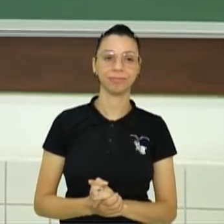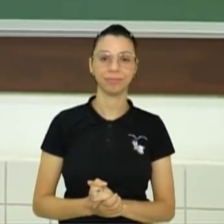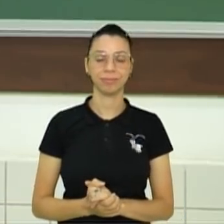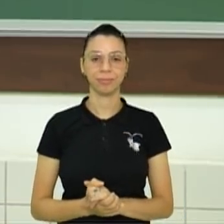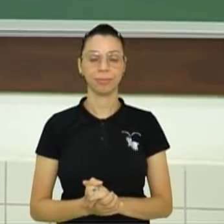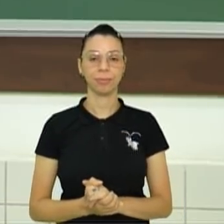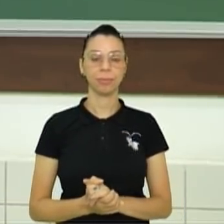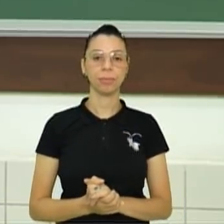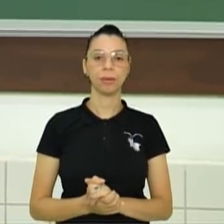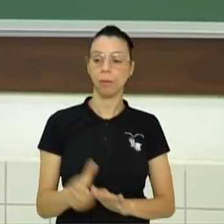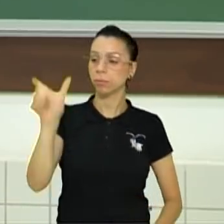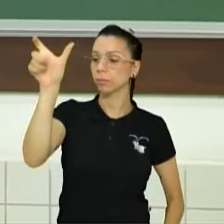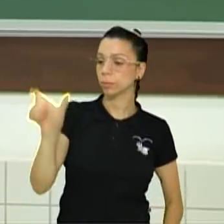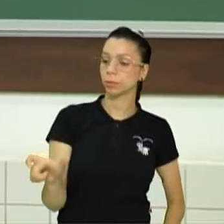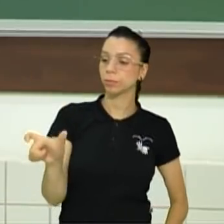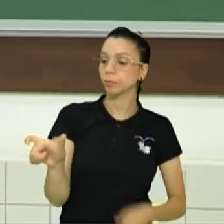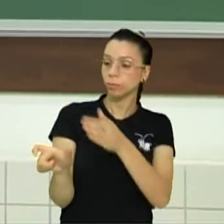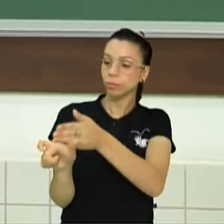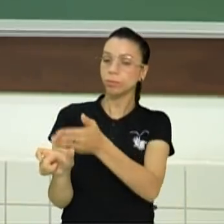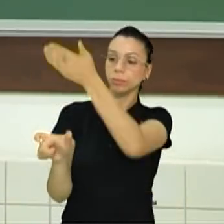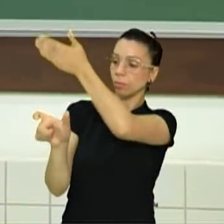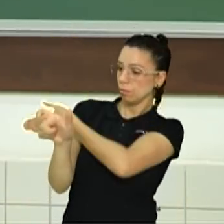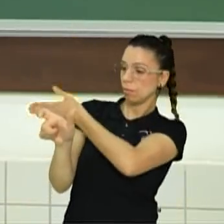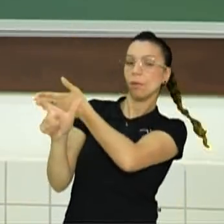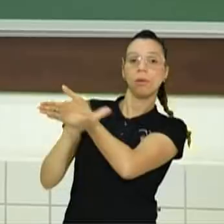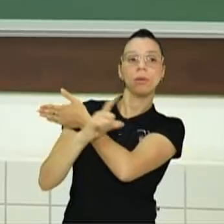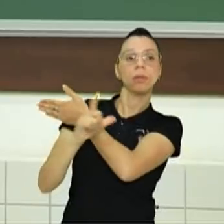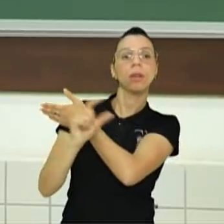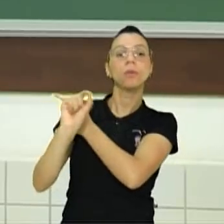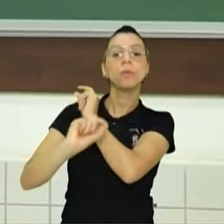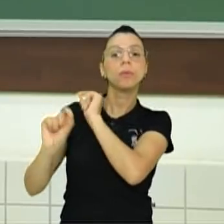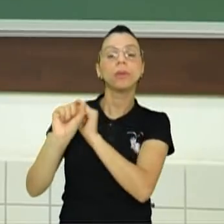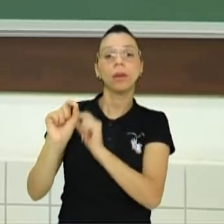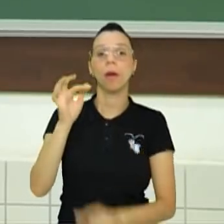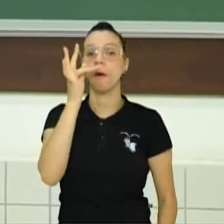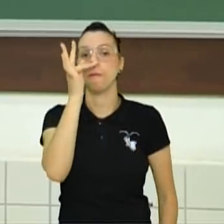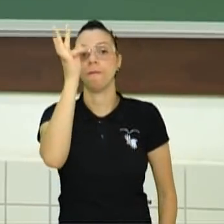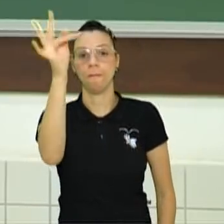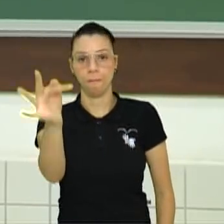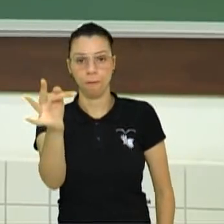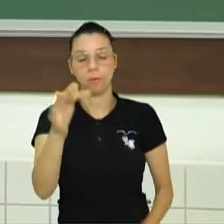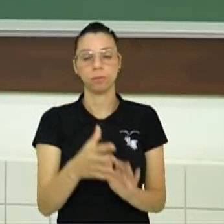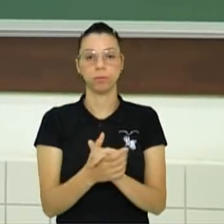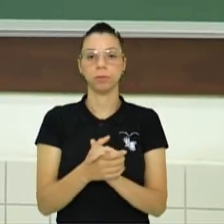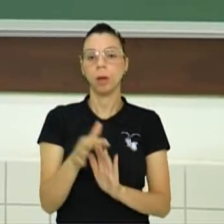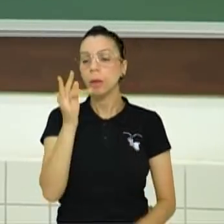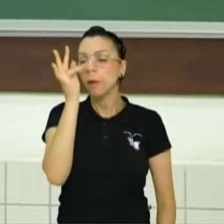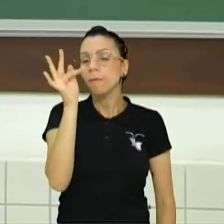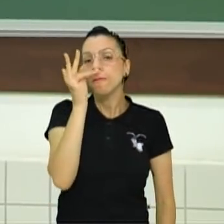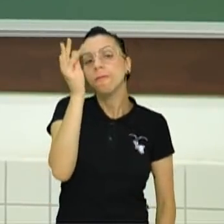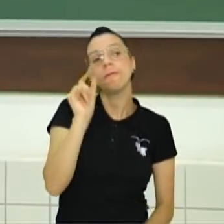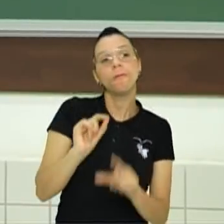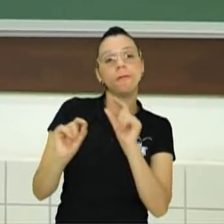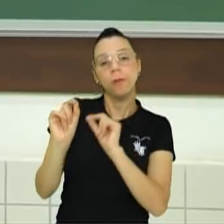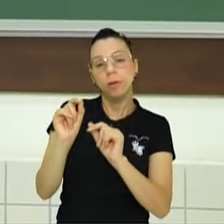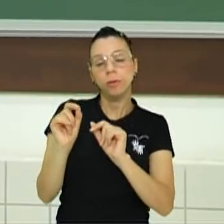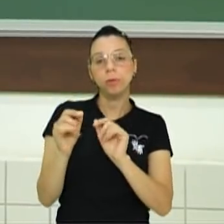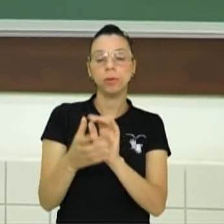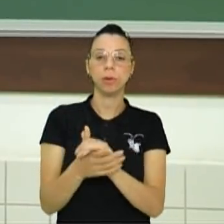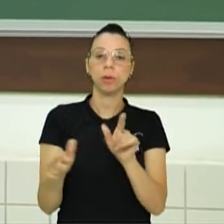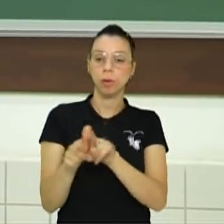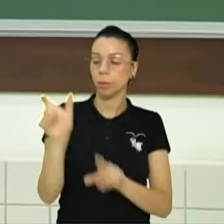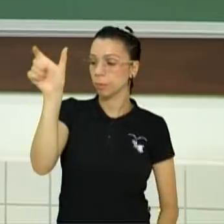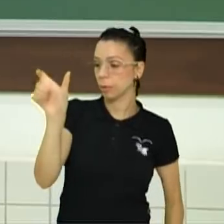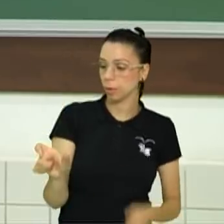Atrás do personagem sempre tem um caminho florido, tá? Que são os biombos. Atrás também